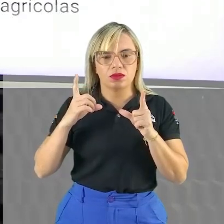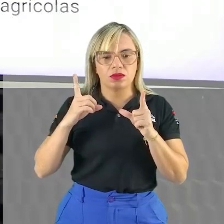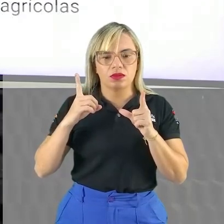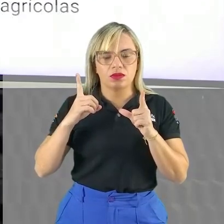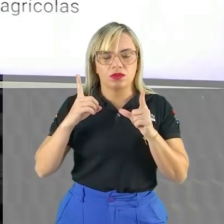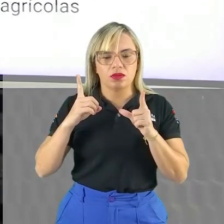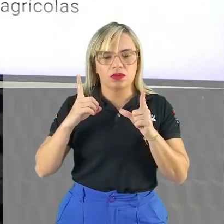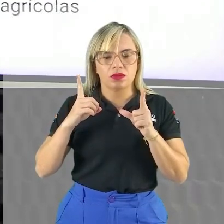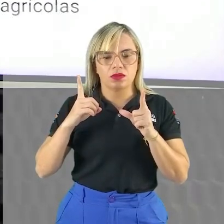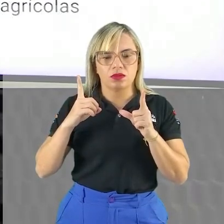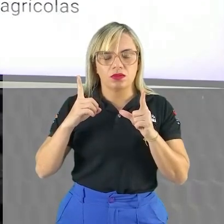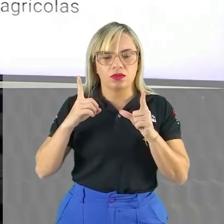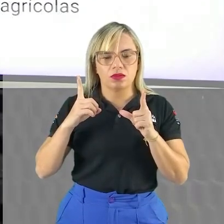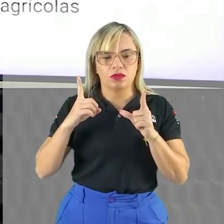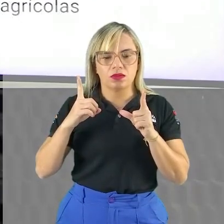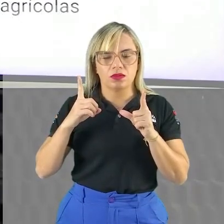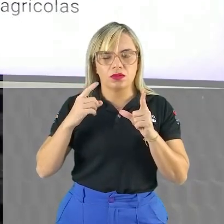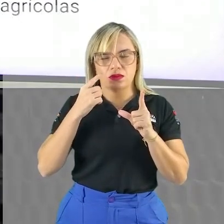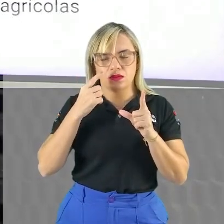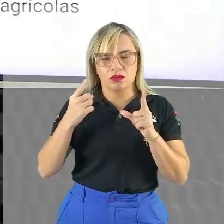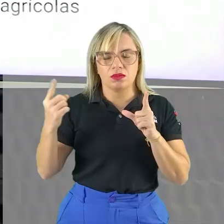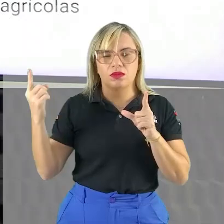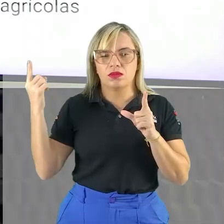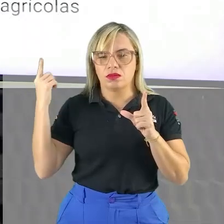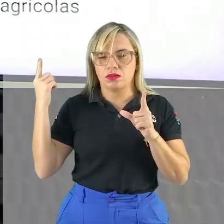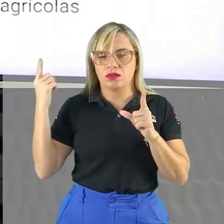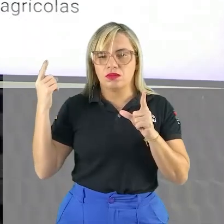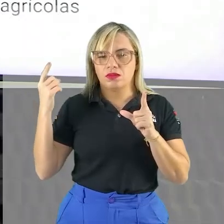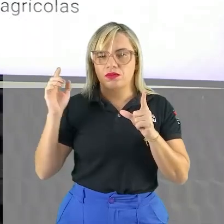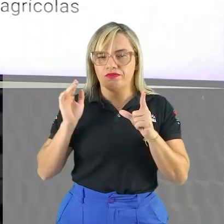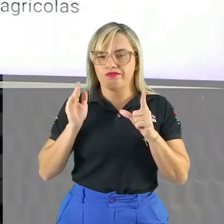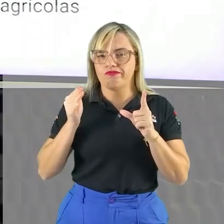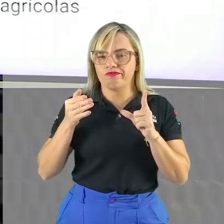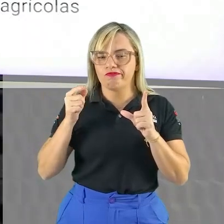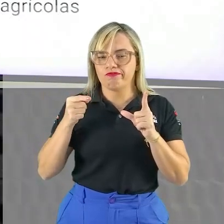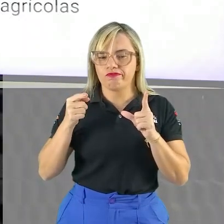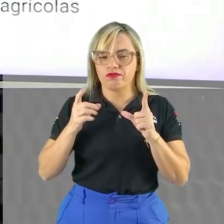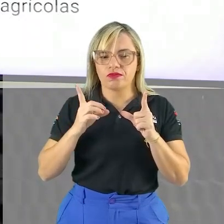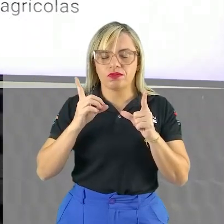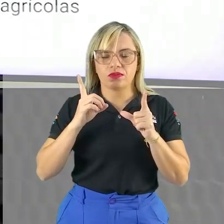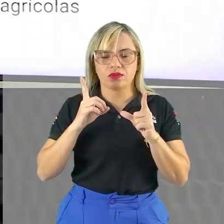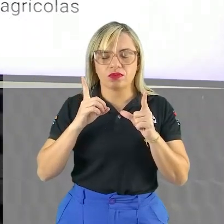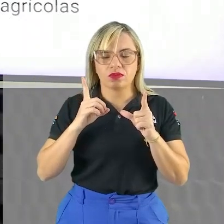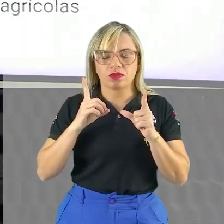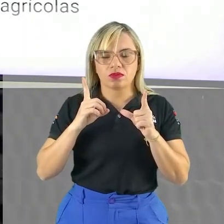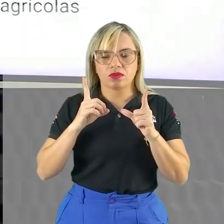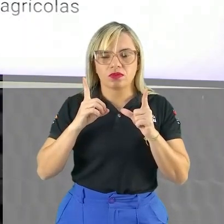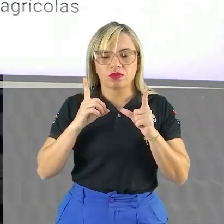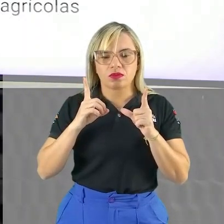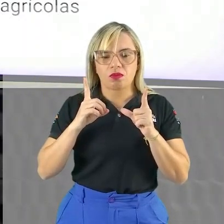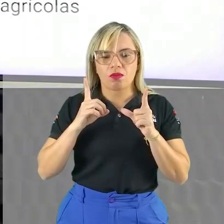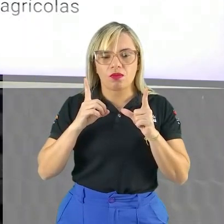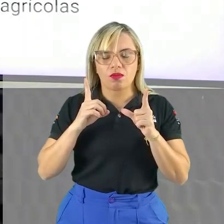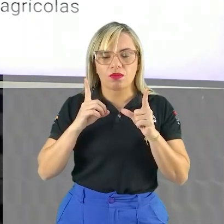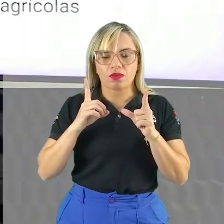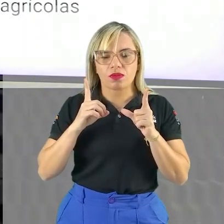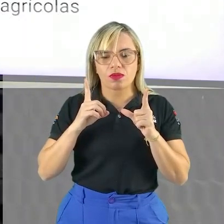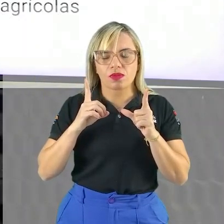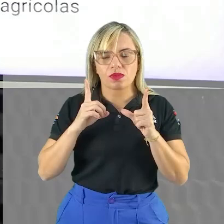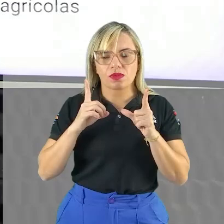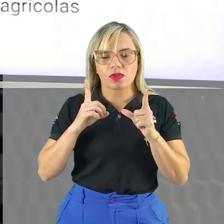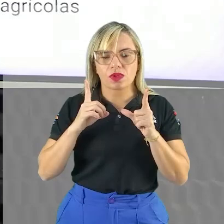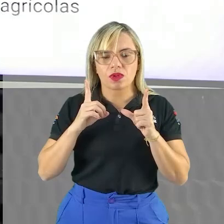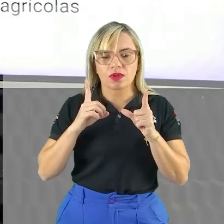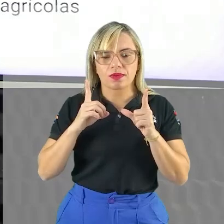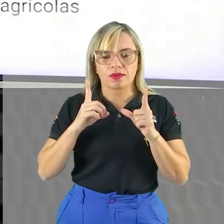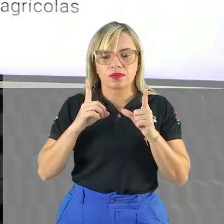a letra D, essa alternativa que a gente já fica com um olhar mais diferenciado, a letra D, crescimento dos assentamentos rurais com mão de